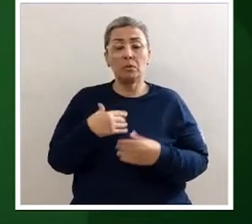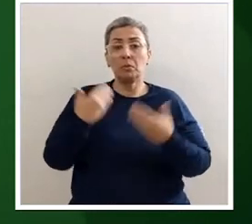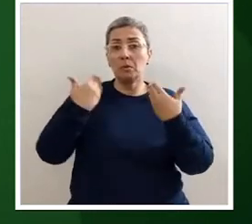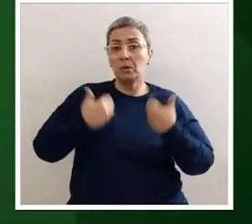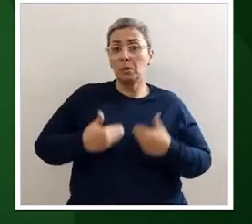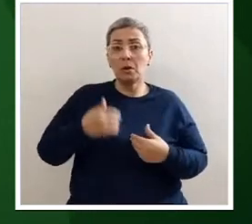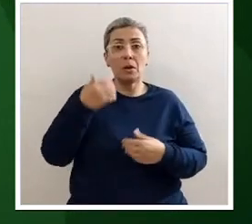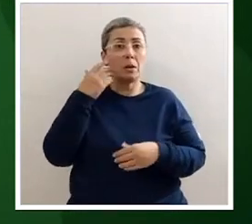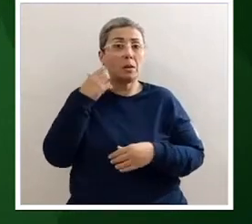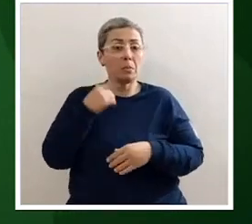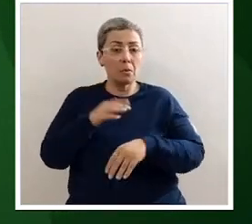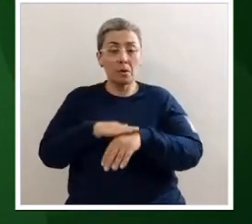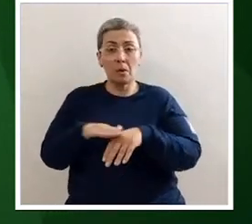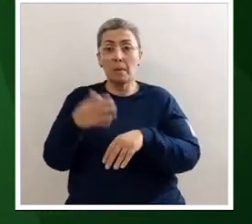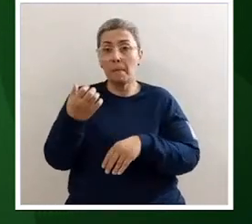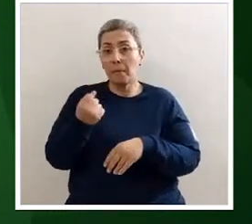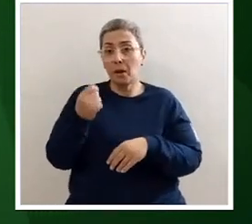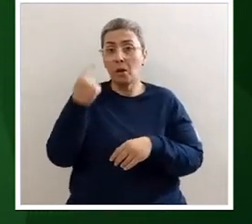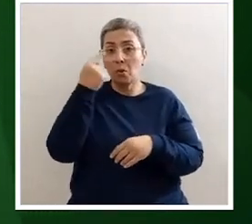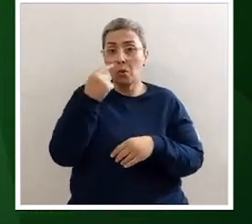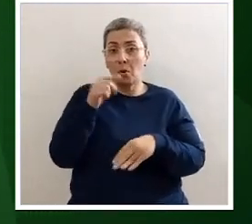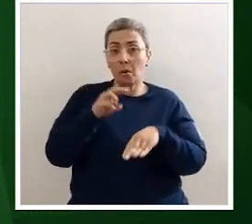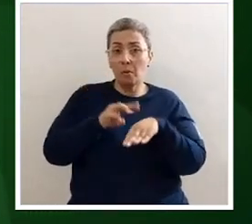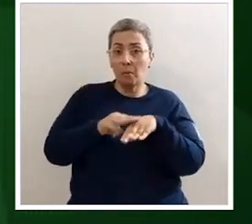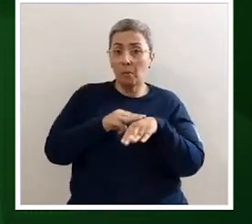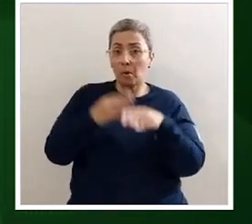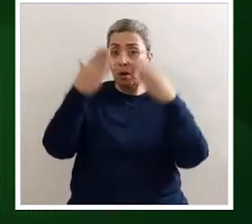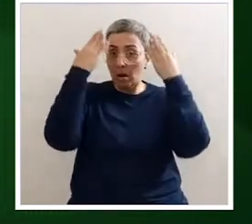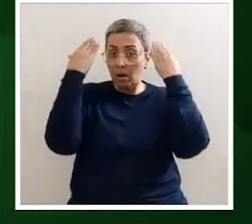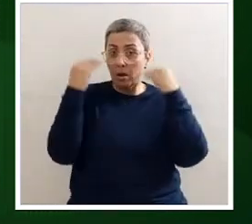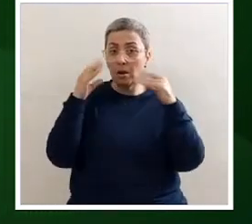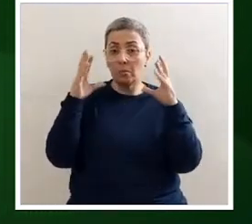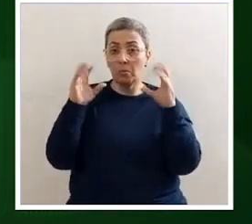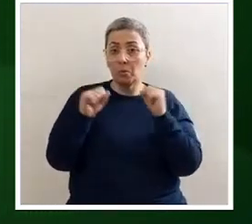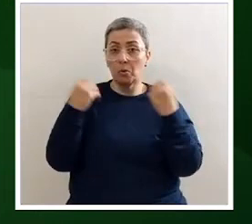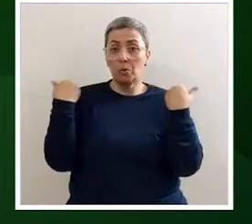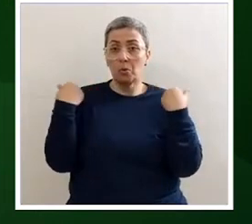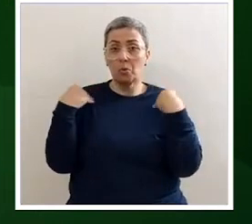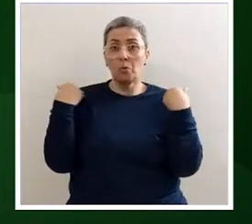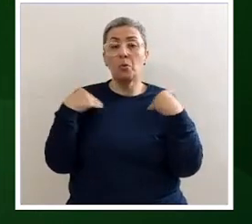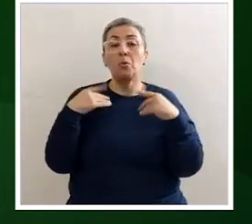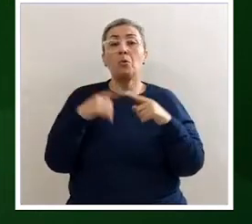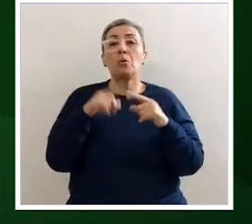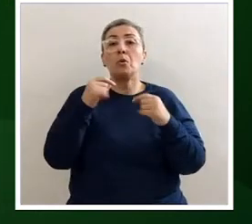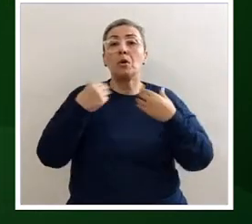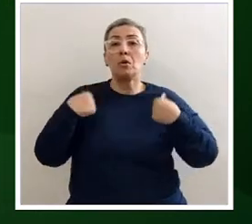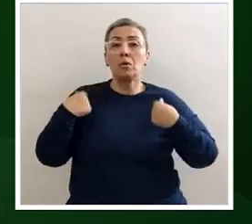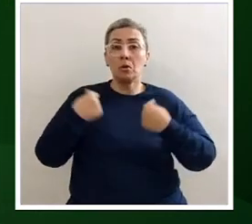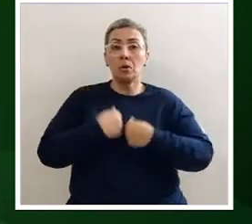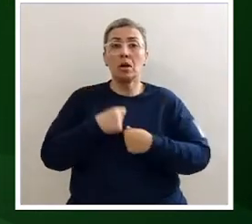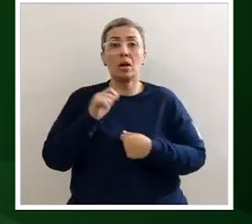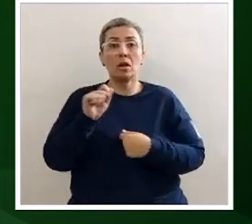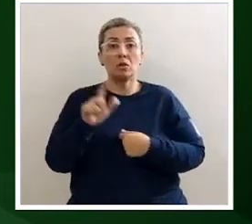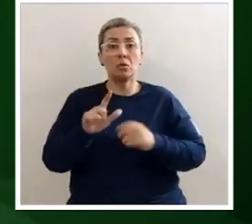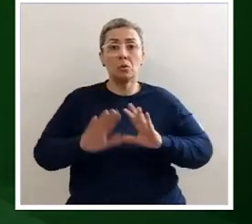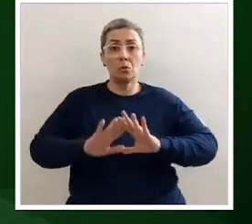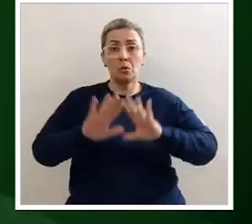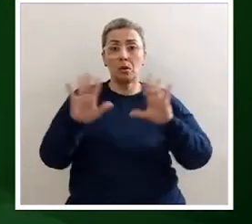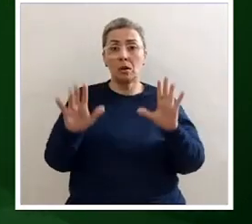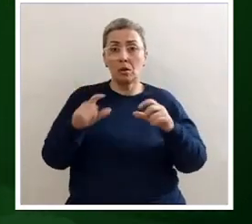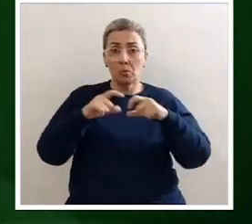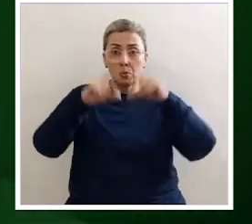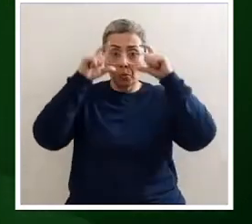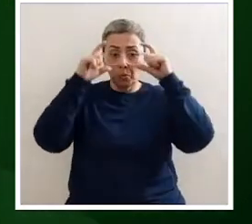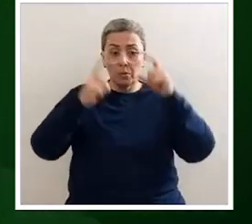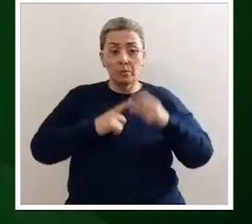sou branca olhos castanhos cabelos escuros nos ombros estou com uma blusa azul Clara e uso